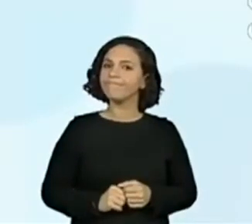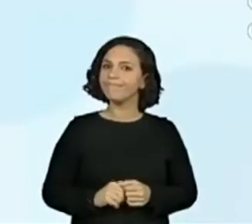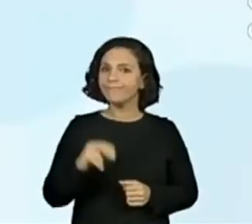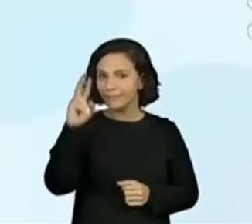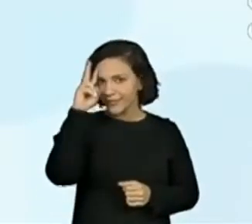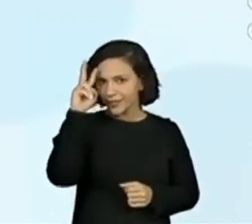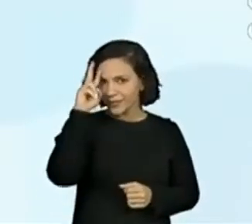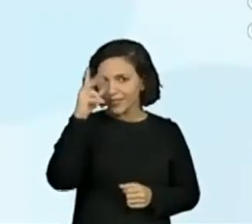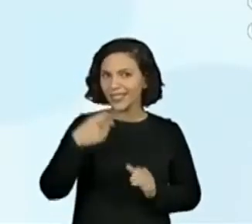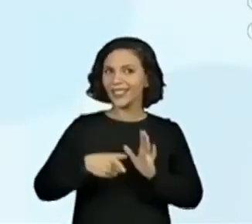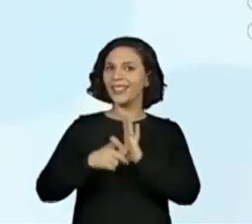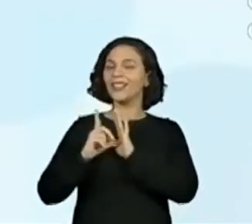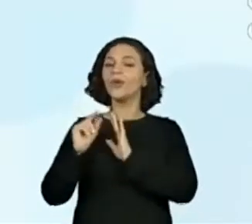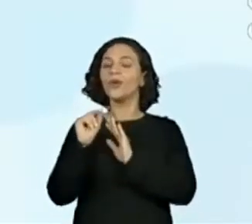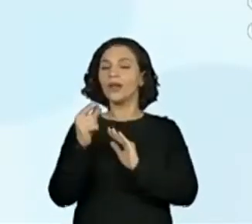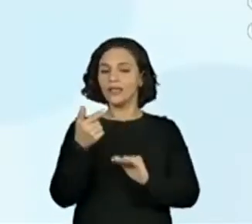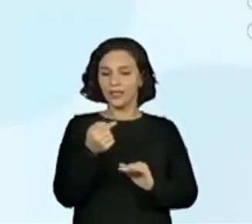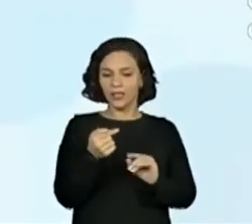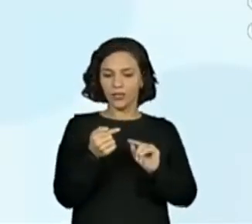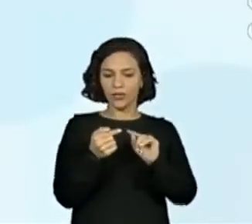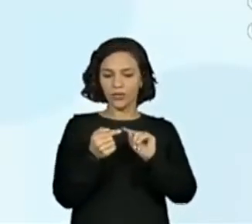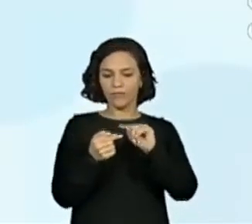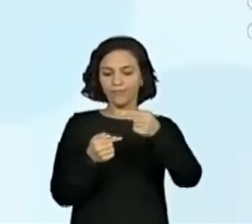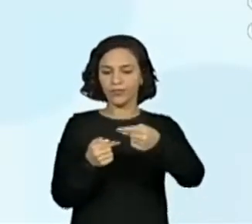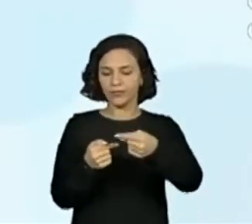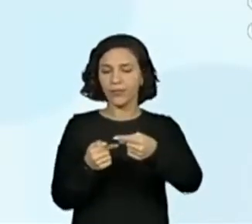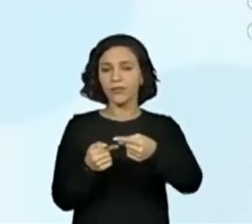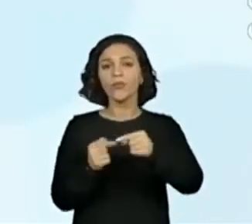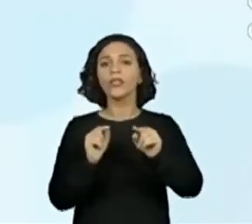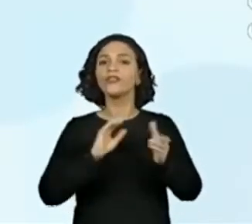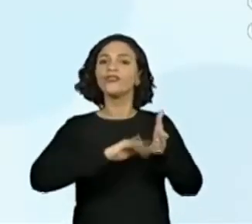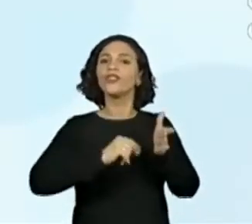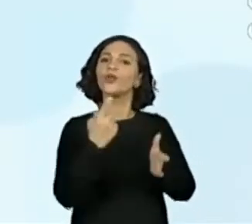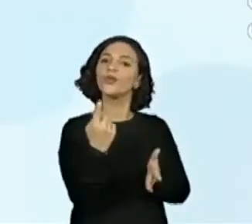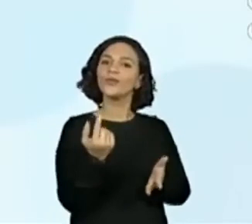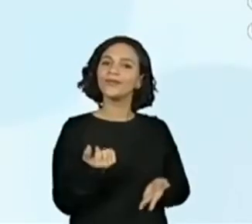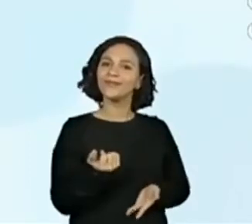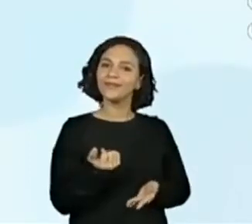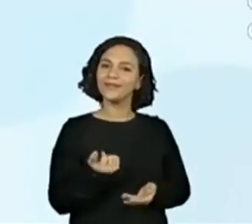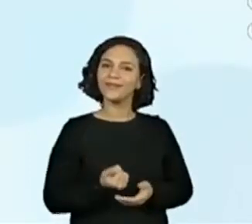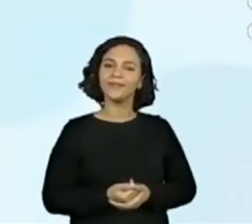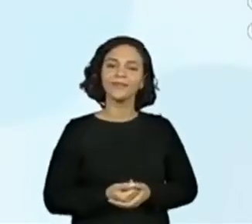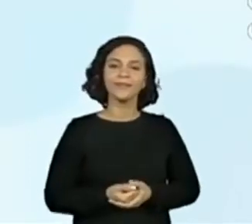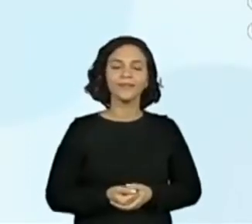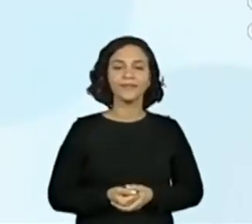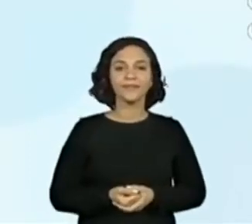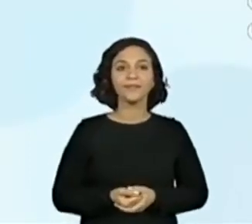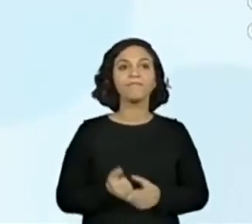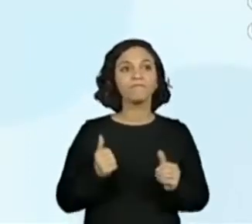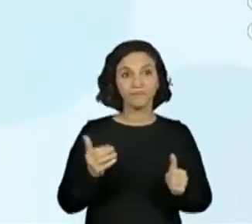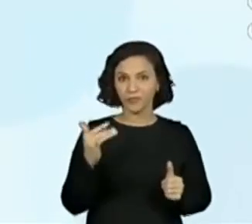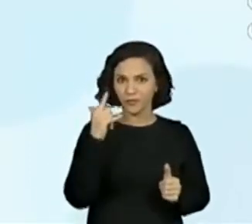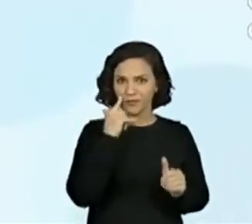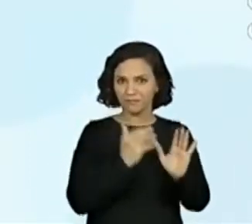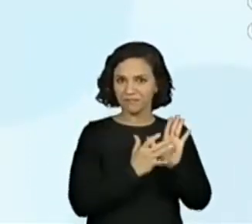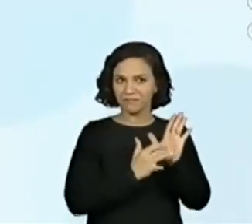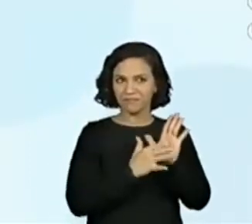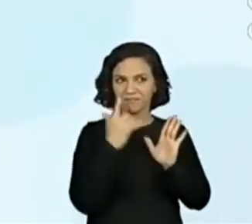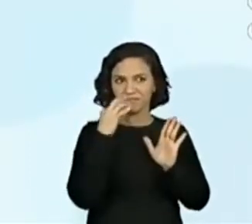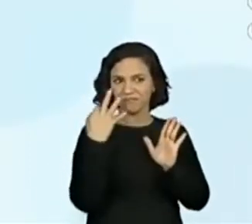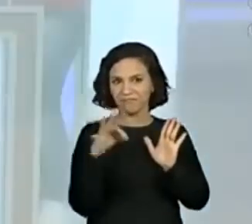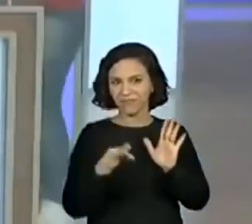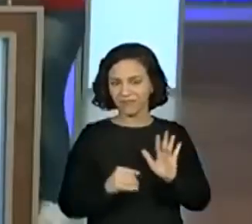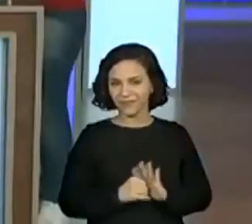lembram? O número anterior é o 7, então eu só tirei 1. Muito bem. Vamos conferir então, Pro? Olha